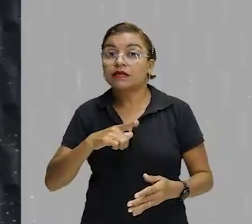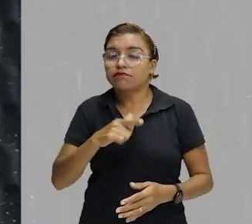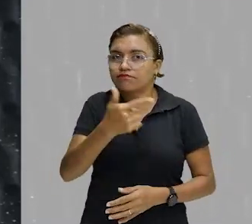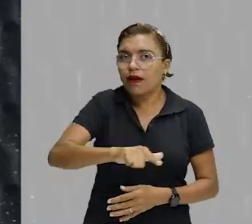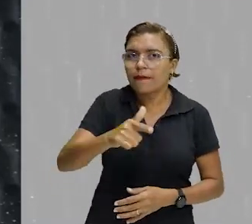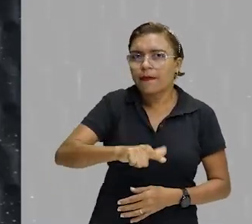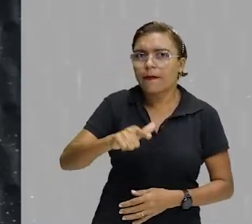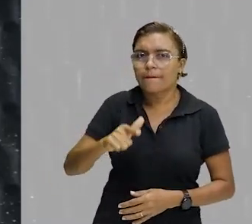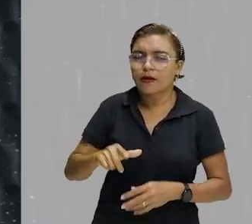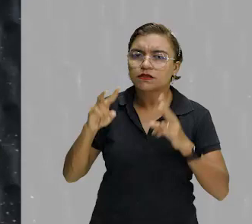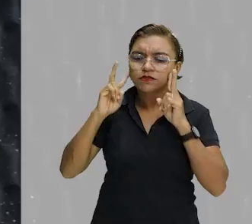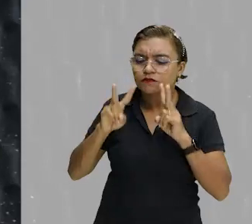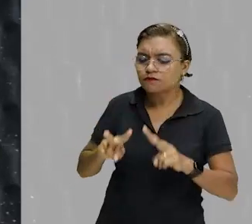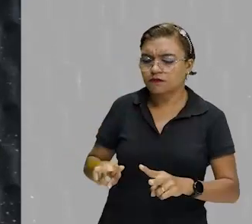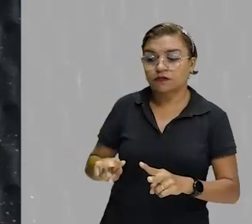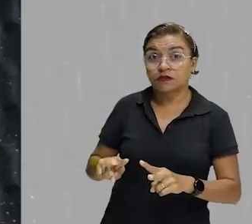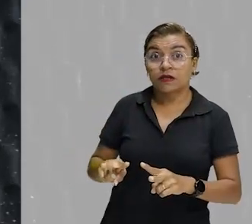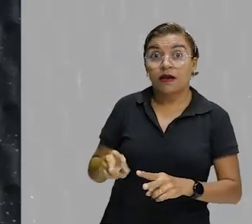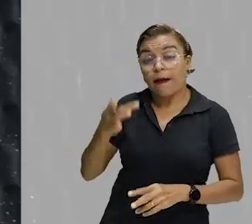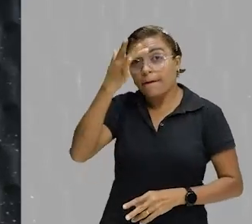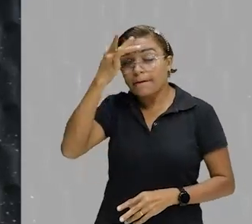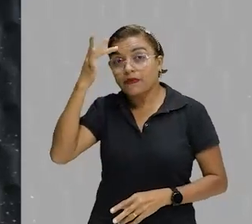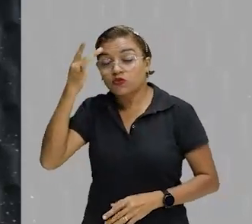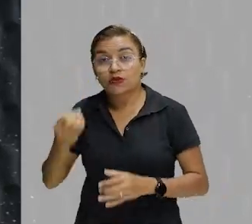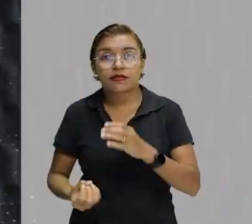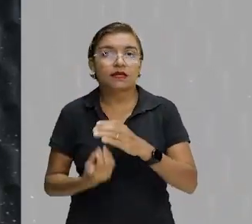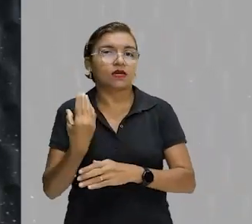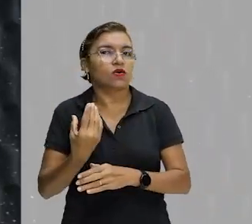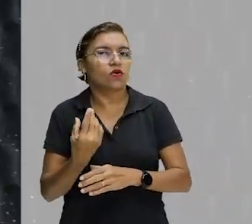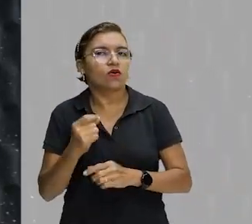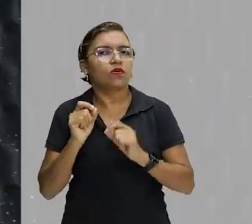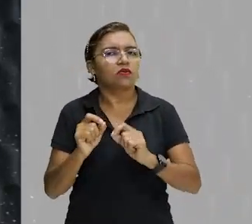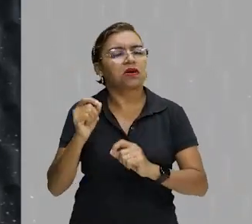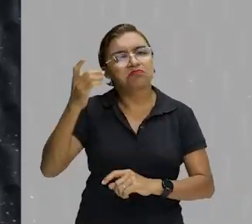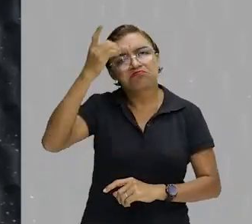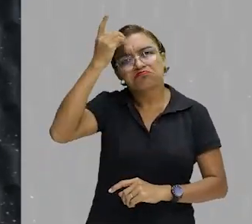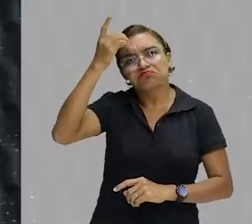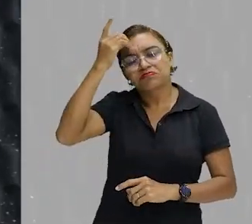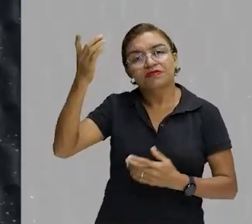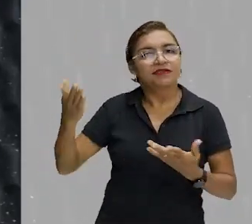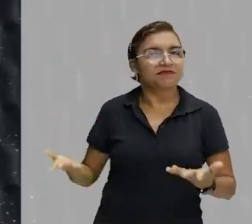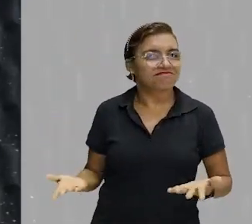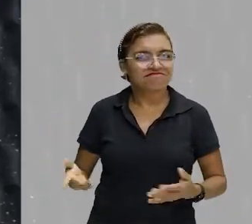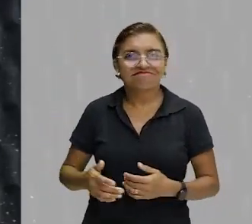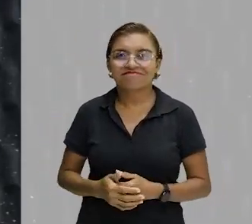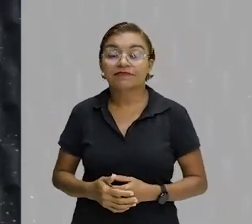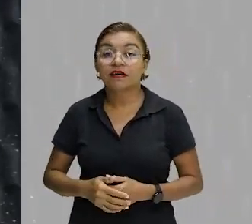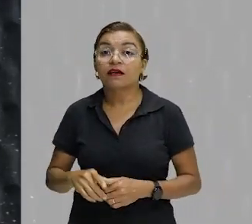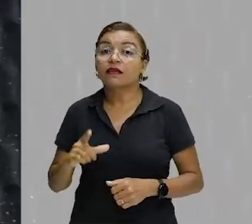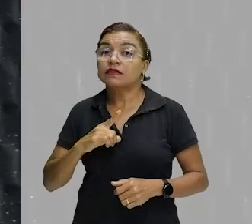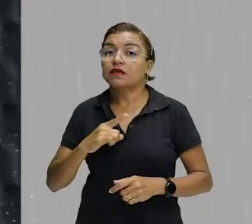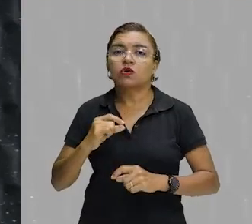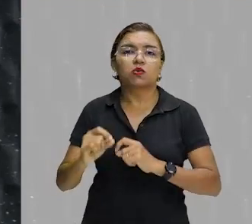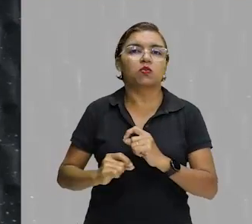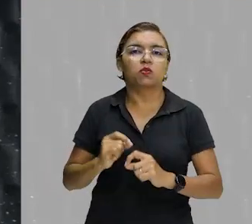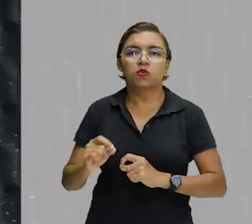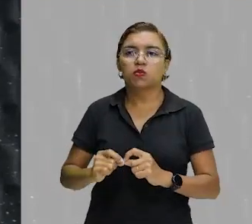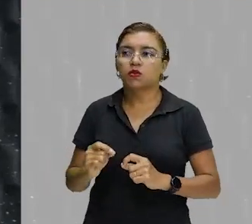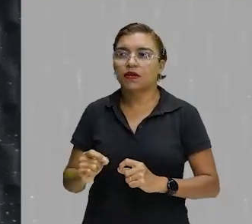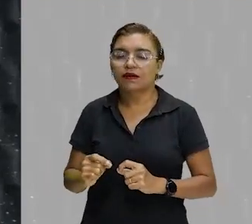uma outra visão. Então, a pessoa que fez a escada dessa, ela estava no nível assim de... Enfim, é melhor não comentar, mas estava assim